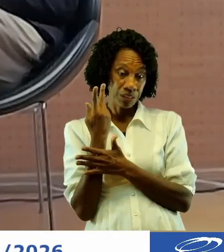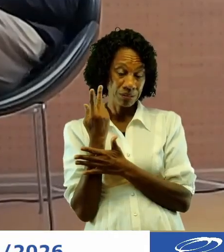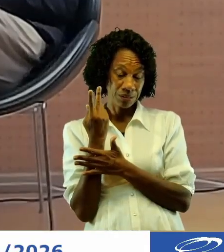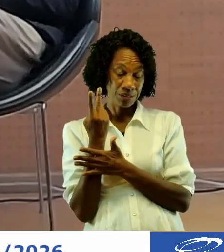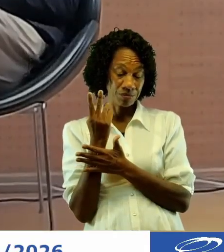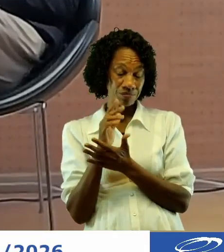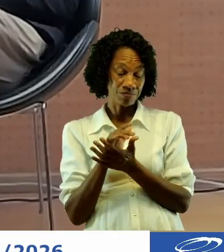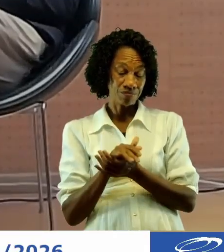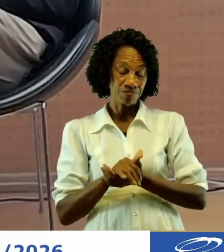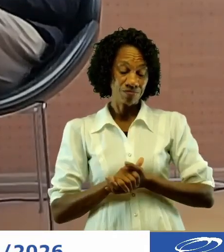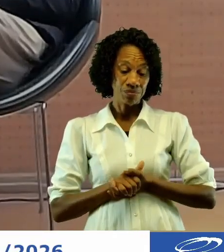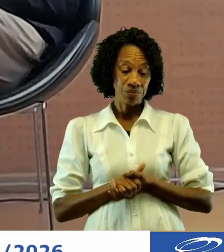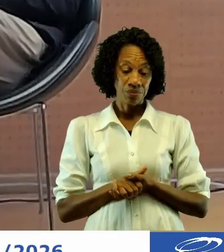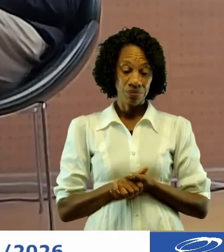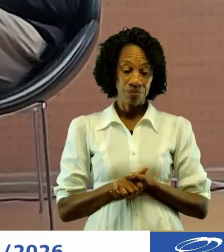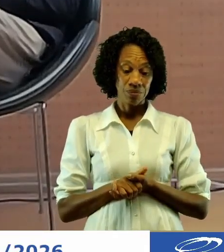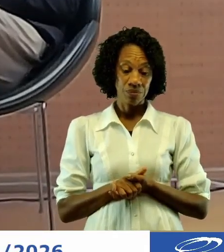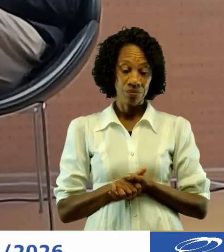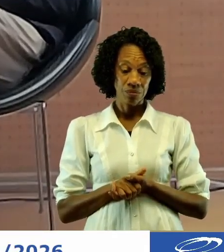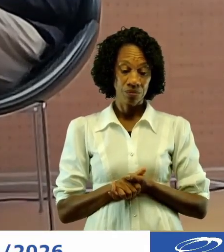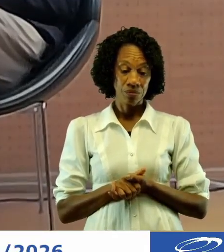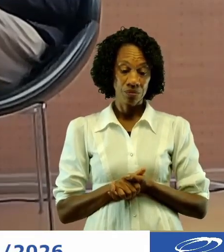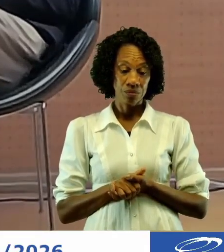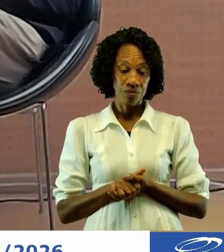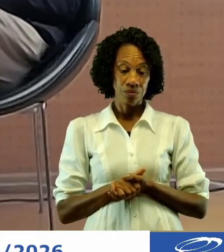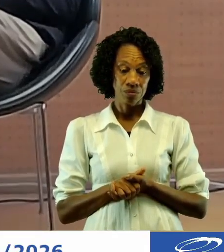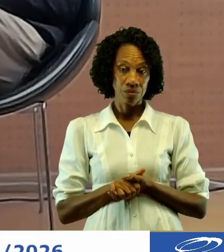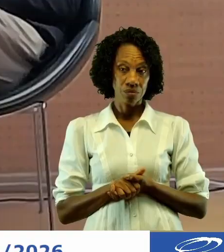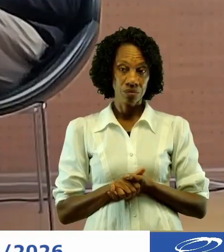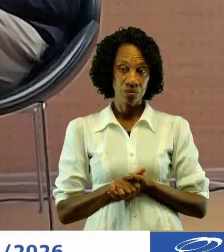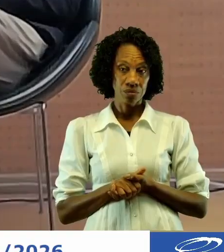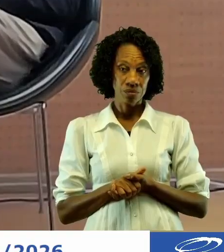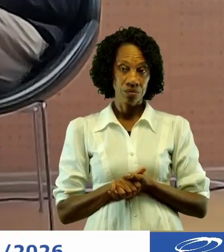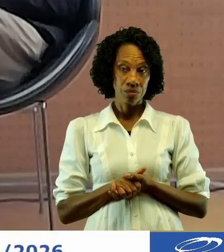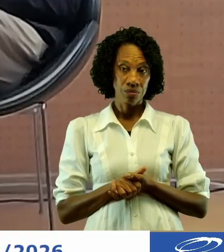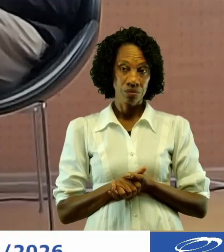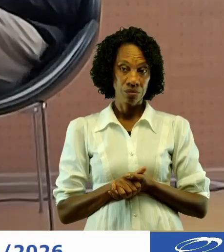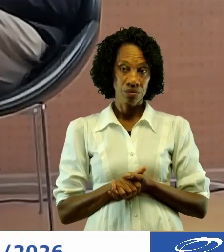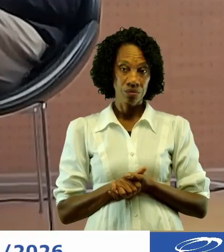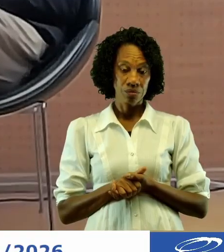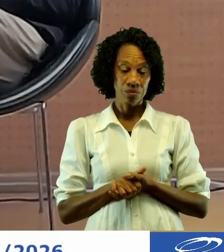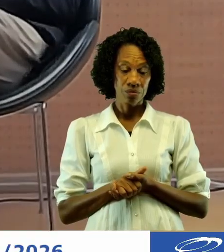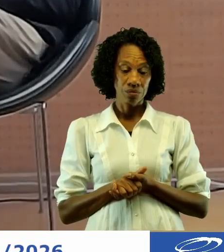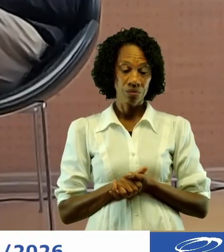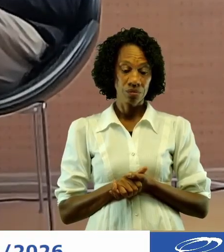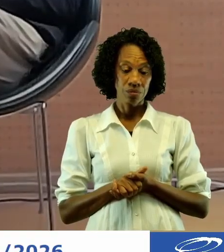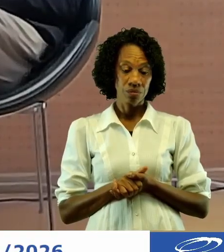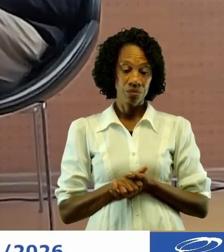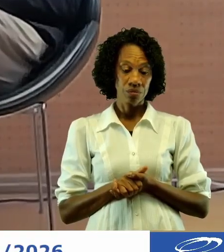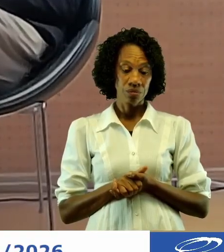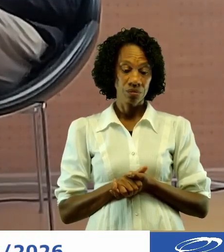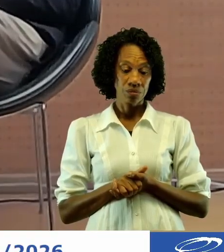ongoing research where we are trying to evolve with